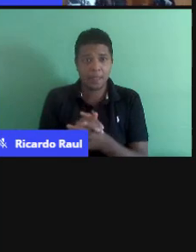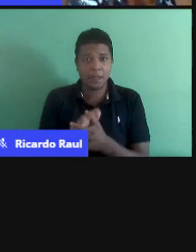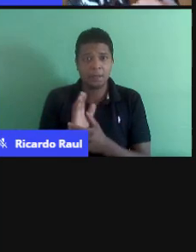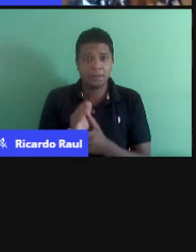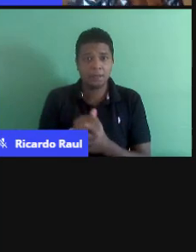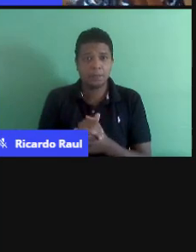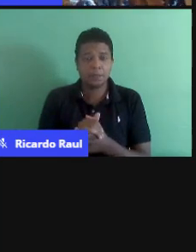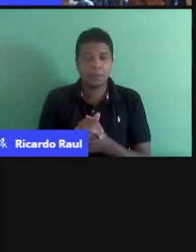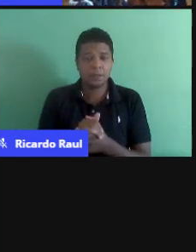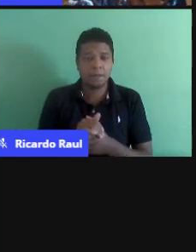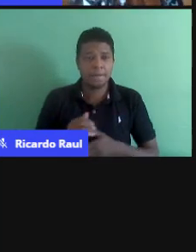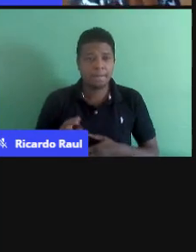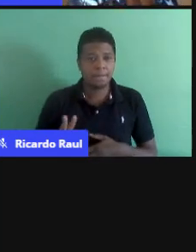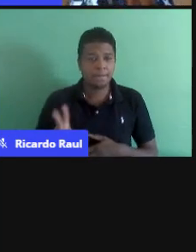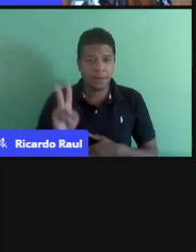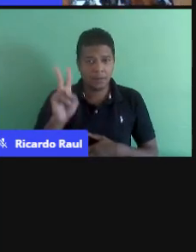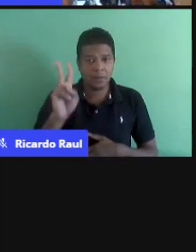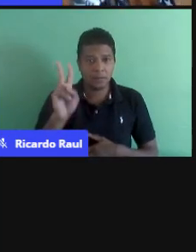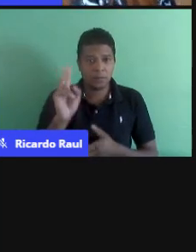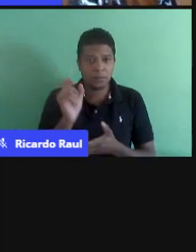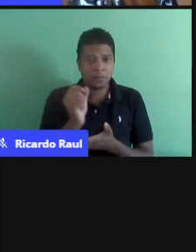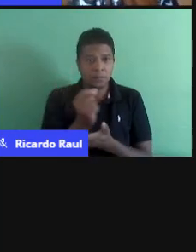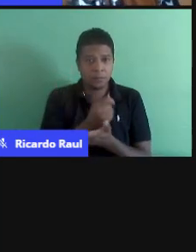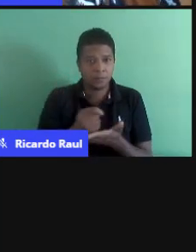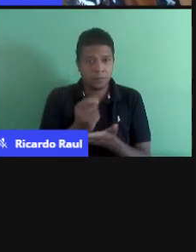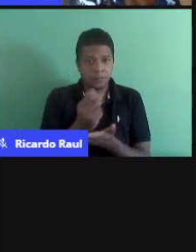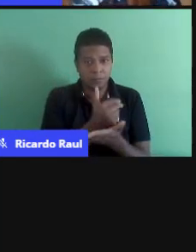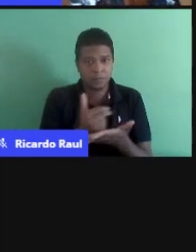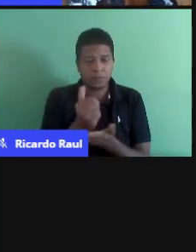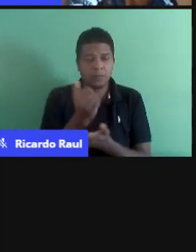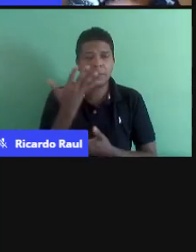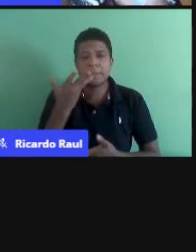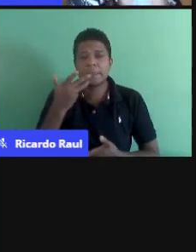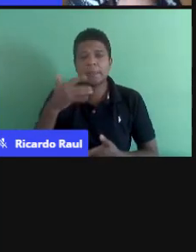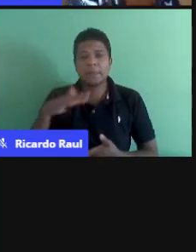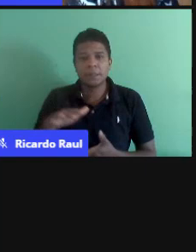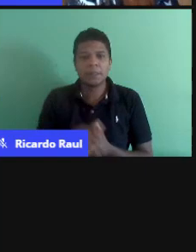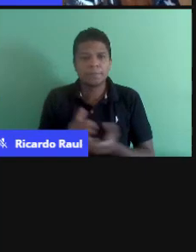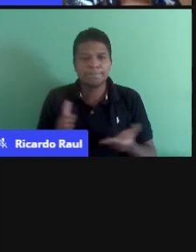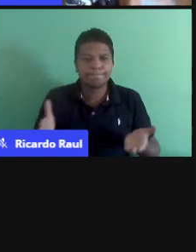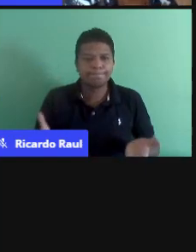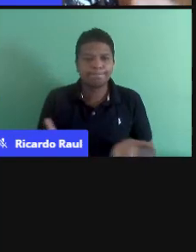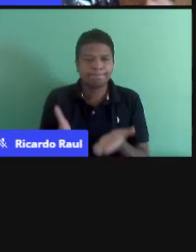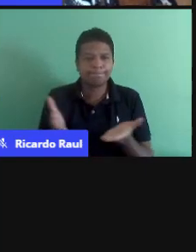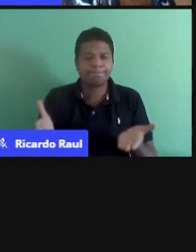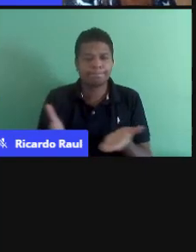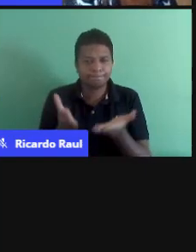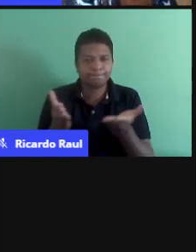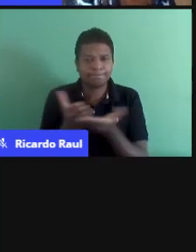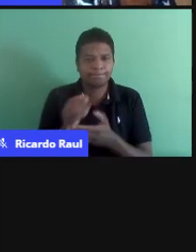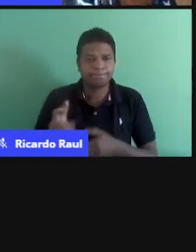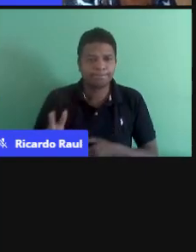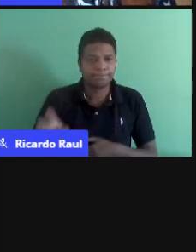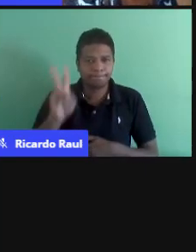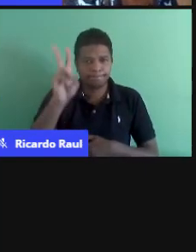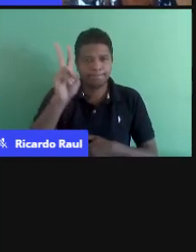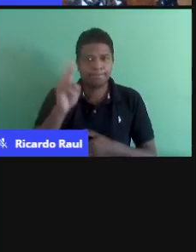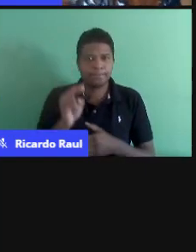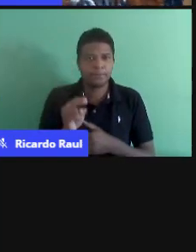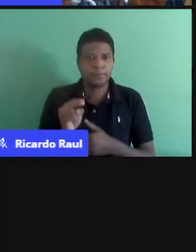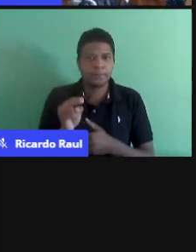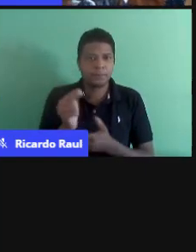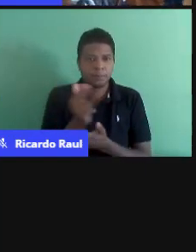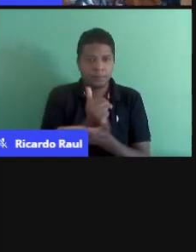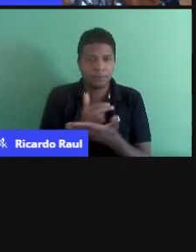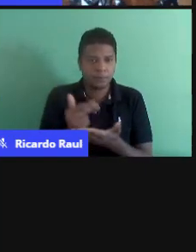da valorização do desenho da criança. E incentivar e valorizar o desenho da criança